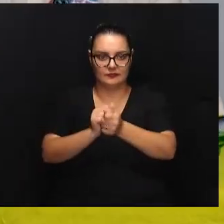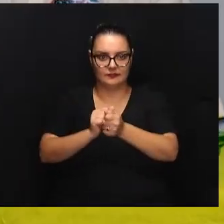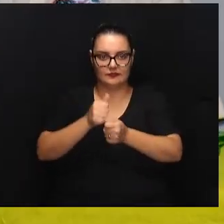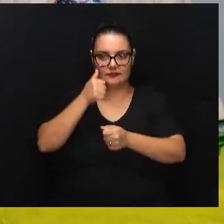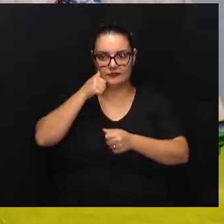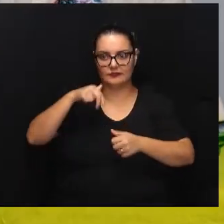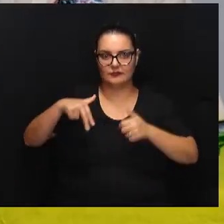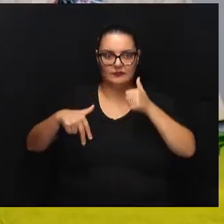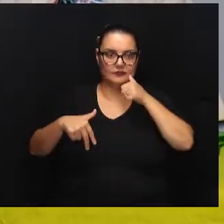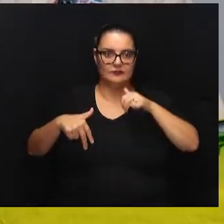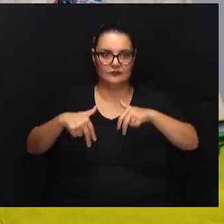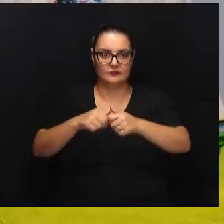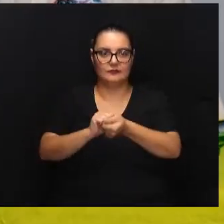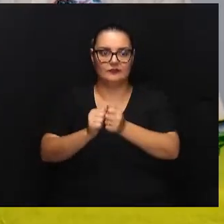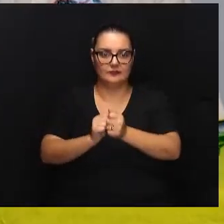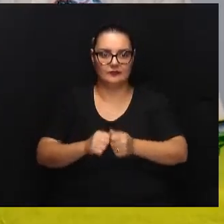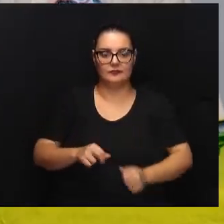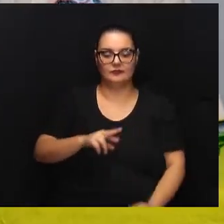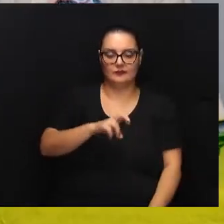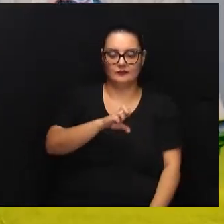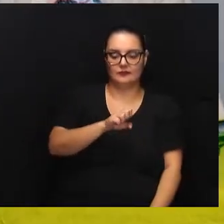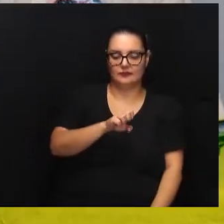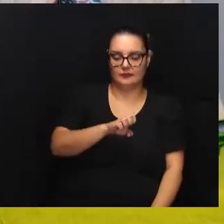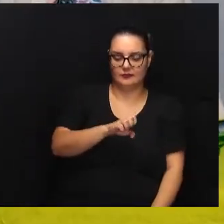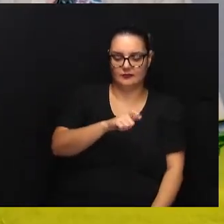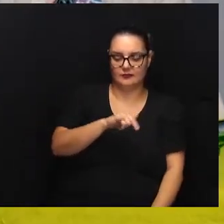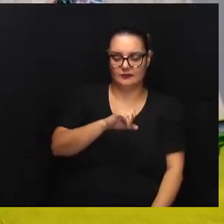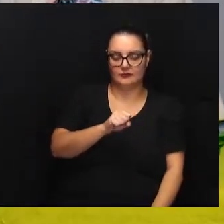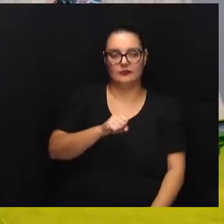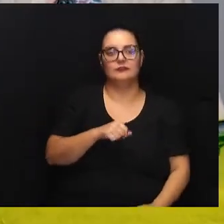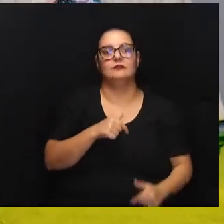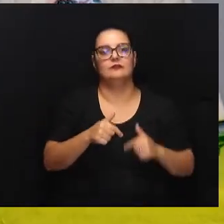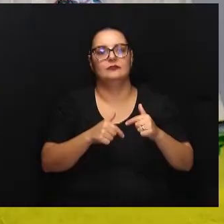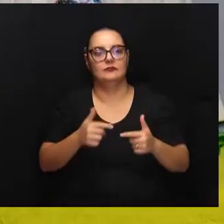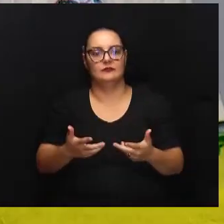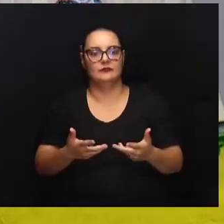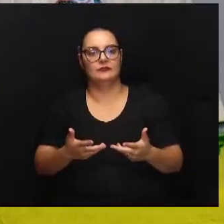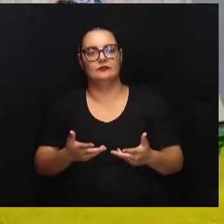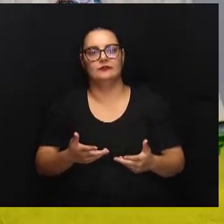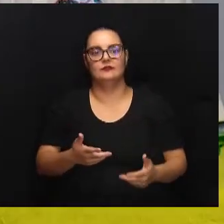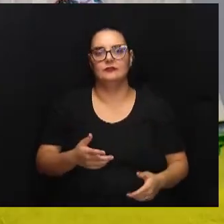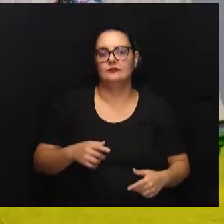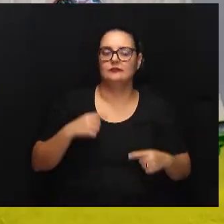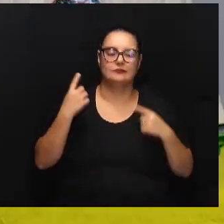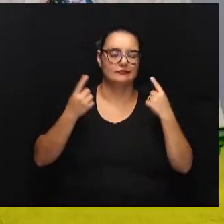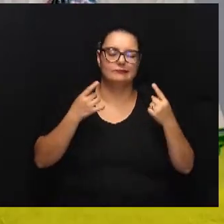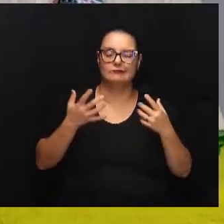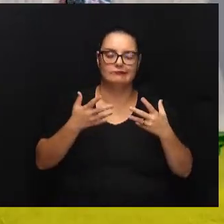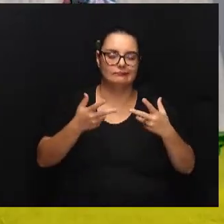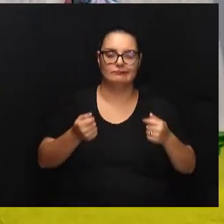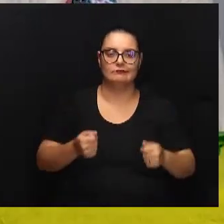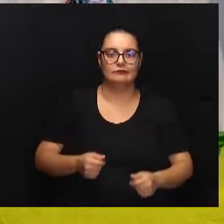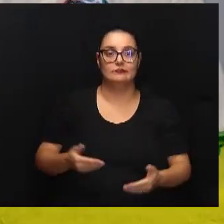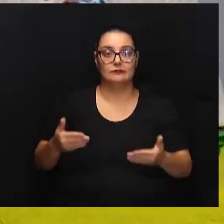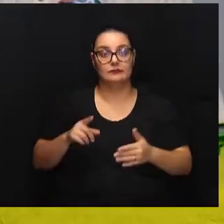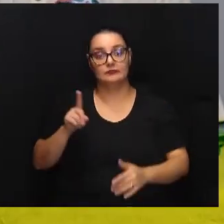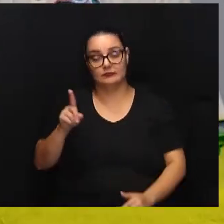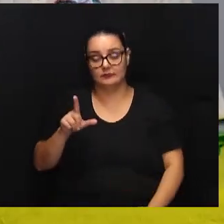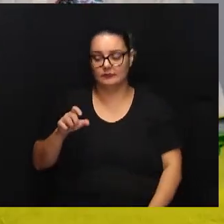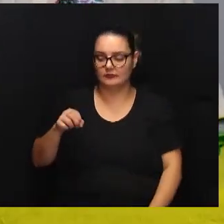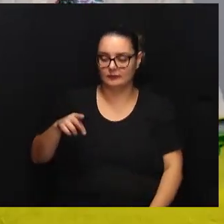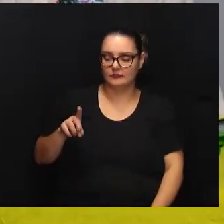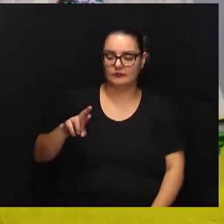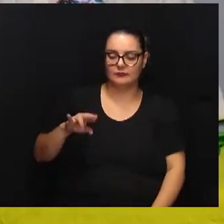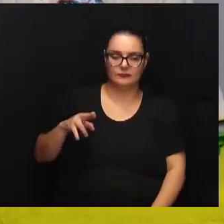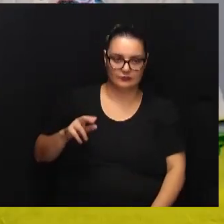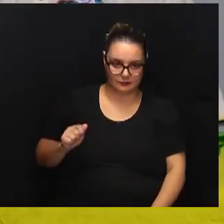2 meninas se beijando. A dos meninos tinha uma peculiaridade. O Regis, que era um cara que trabalhava no Cândido, foi o cara do Maluco Beleza, uma